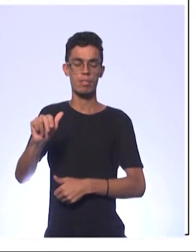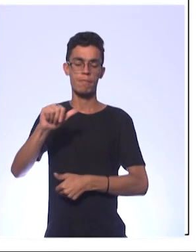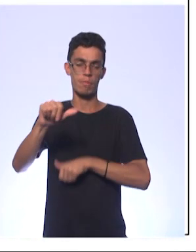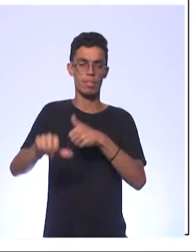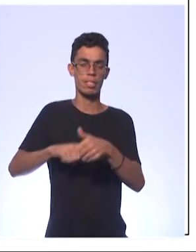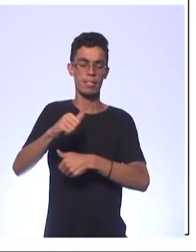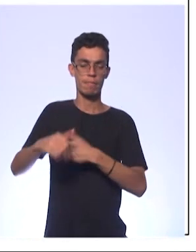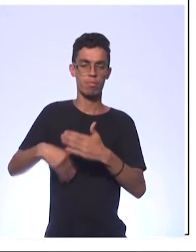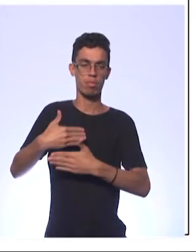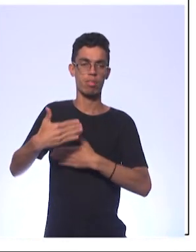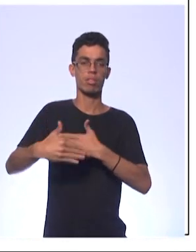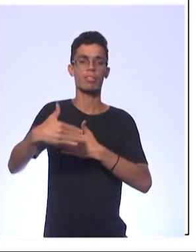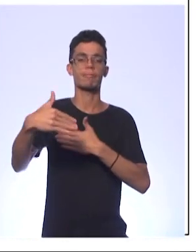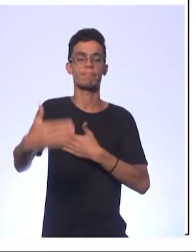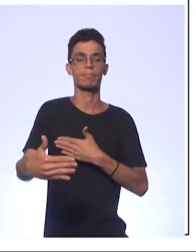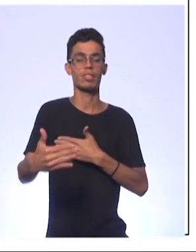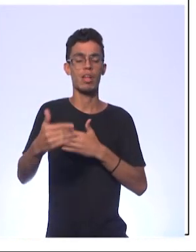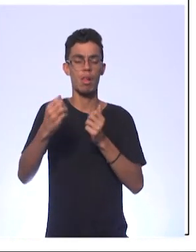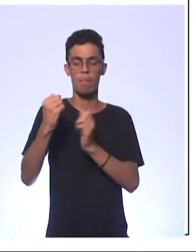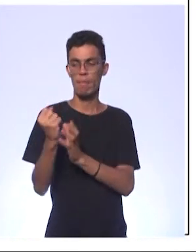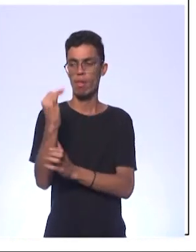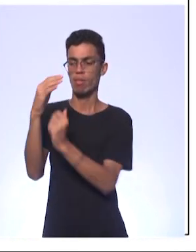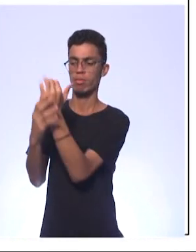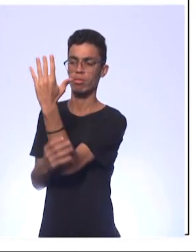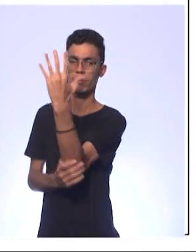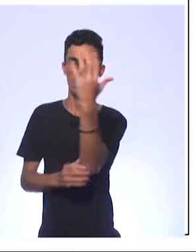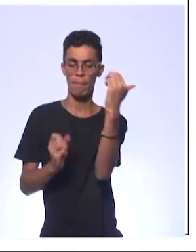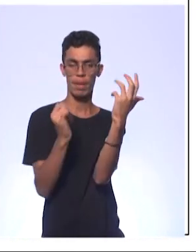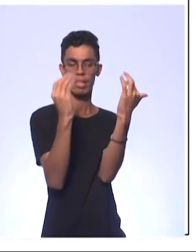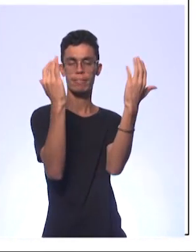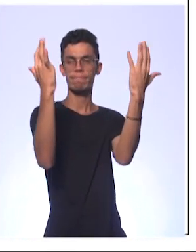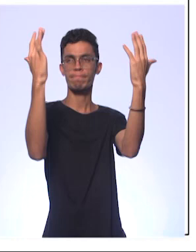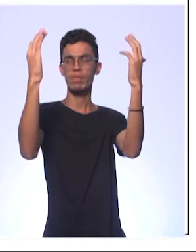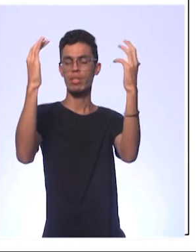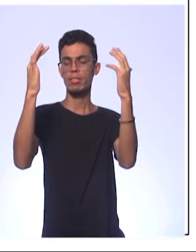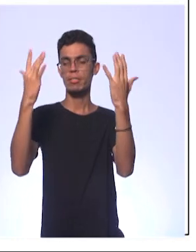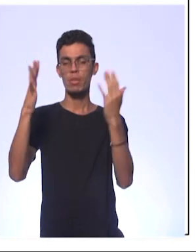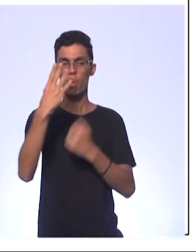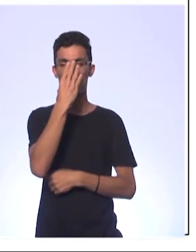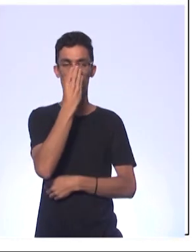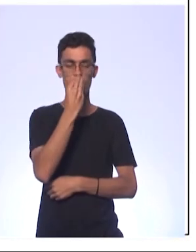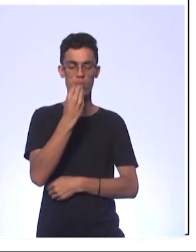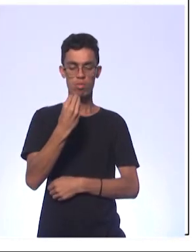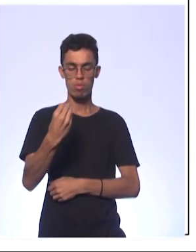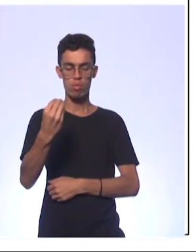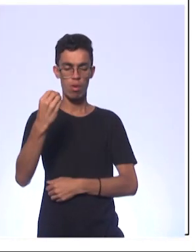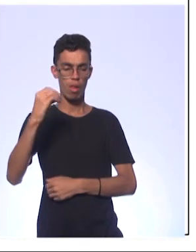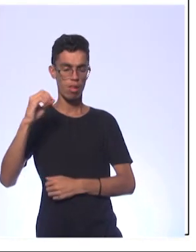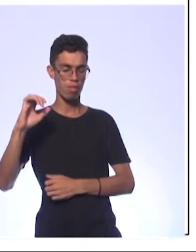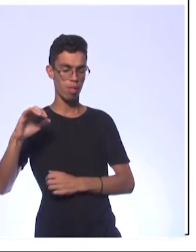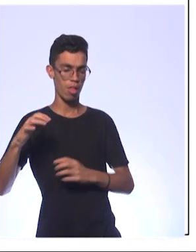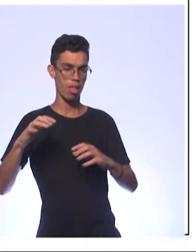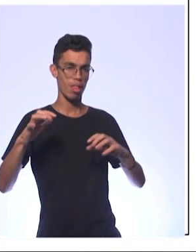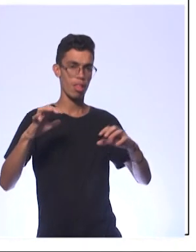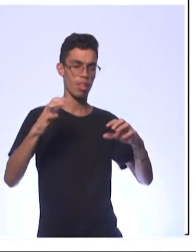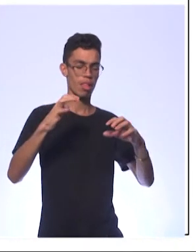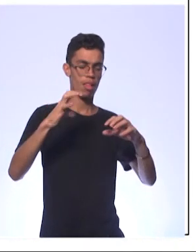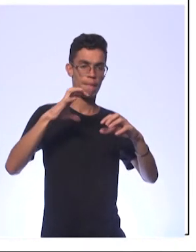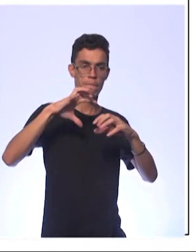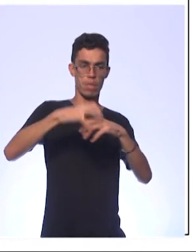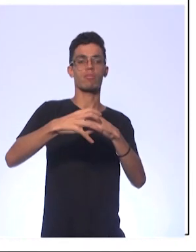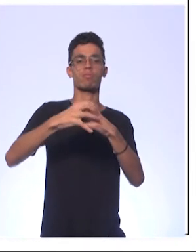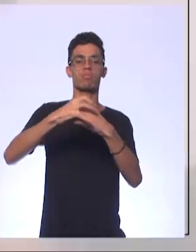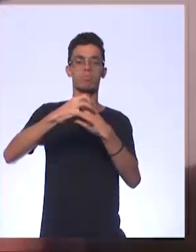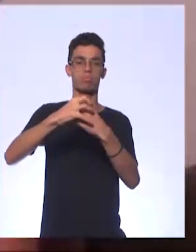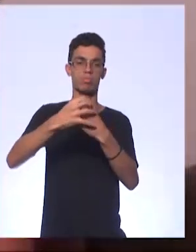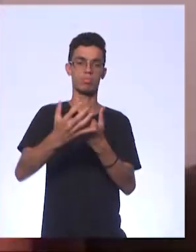faz. E no fundo da floresta, com toda tranquilidade, o lobo devora o cordeiro, sem outra